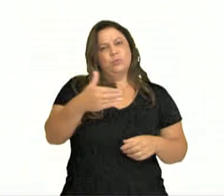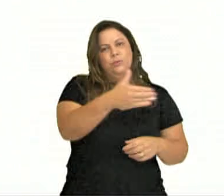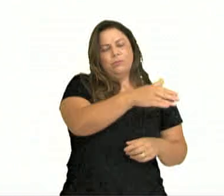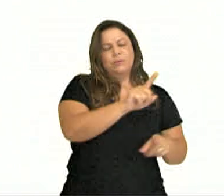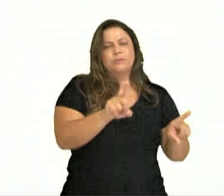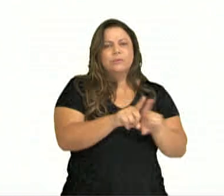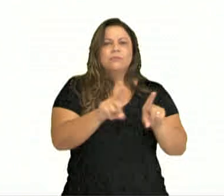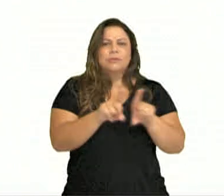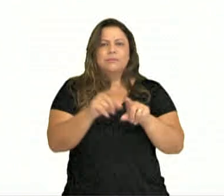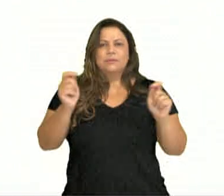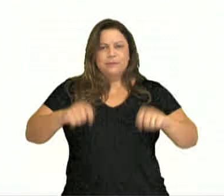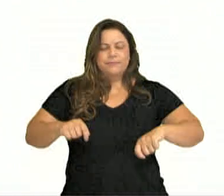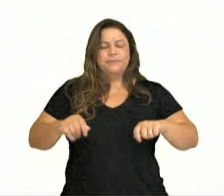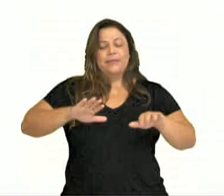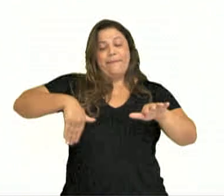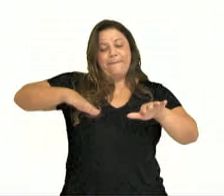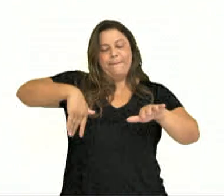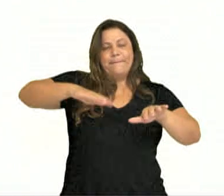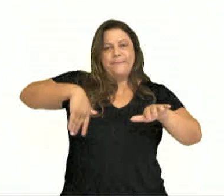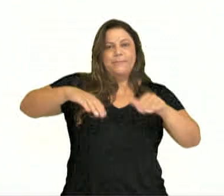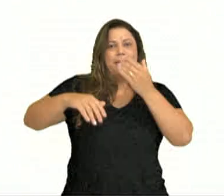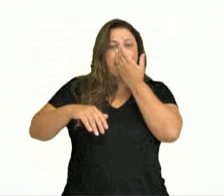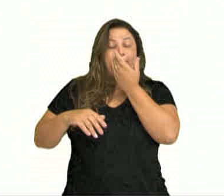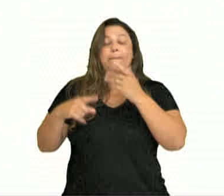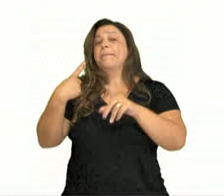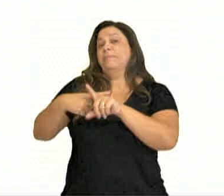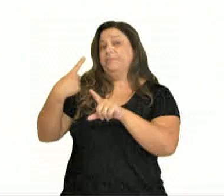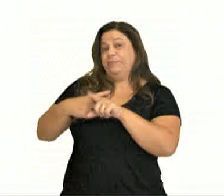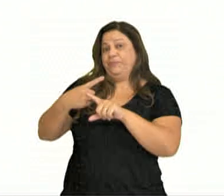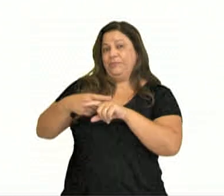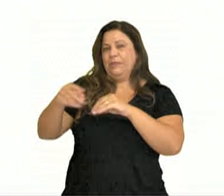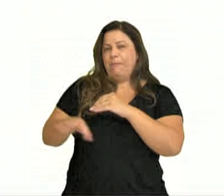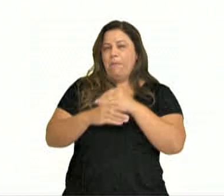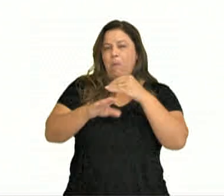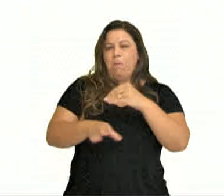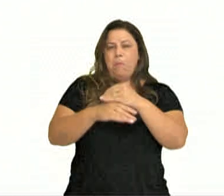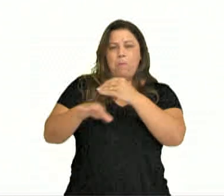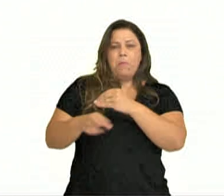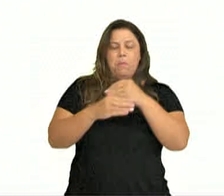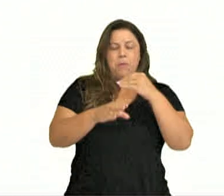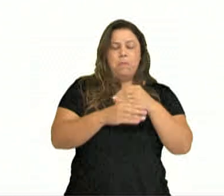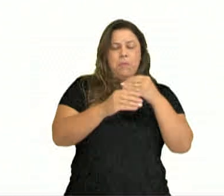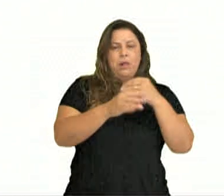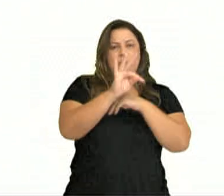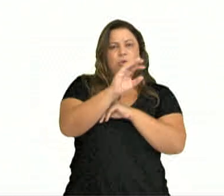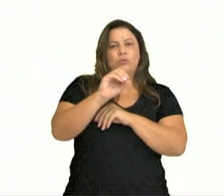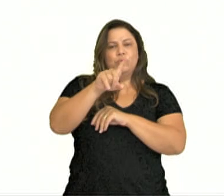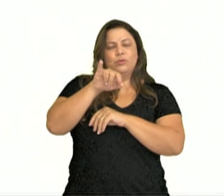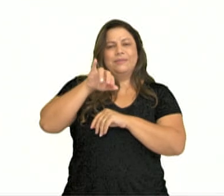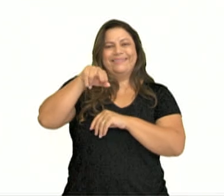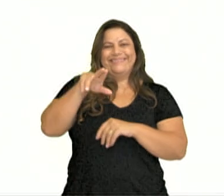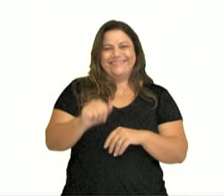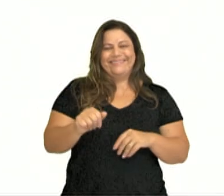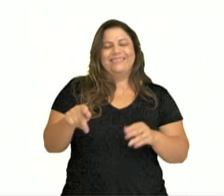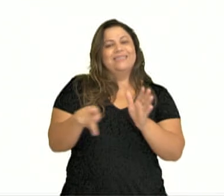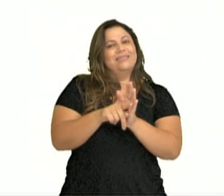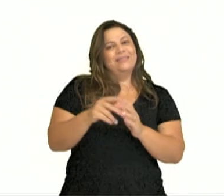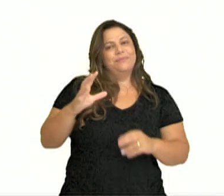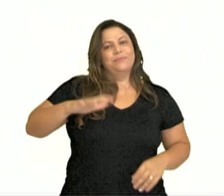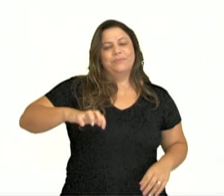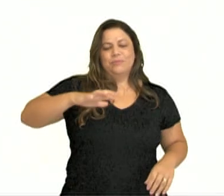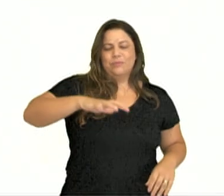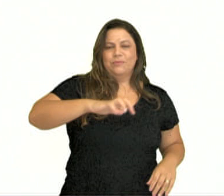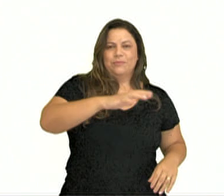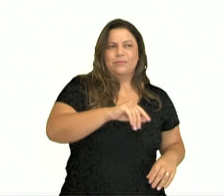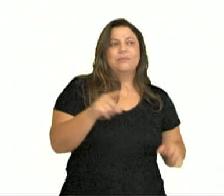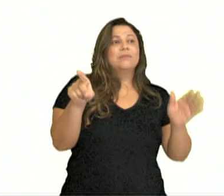nos costões e beira da praia, por conta do acúmulo dessa toxina ocasionada por essas algas. Então vamos